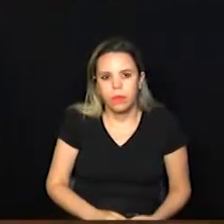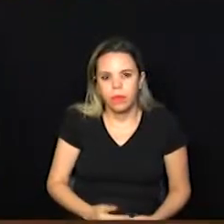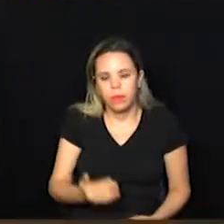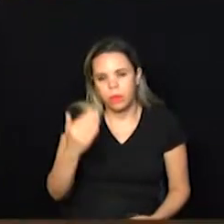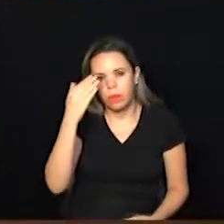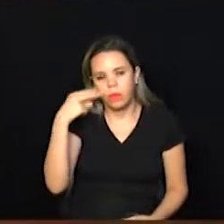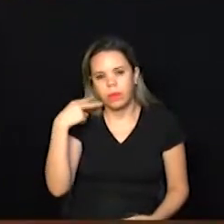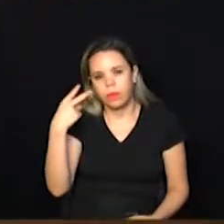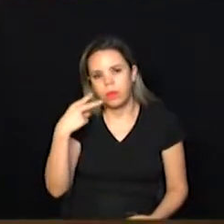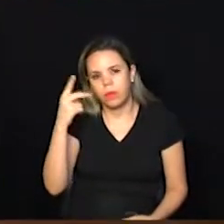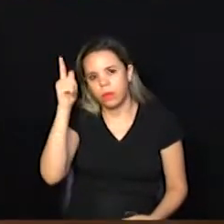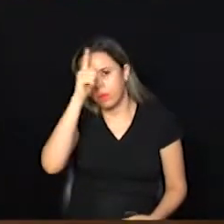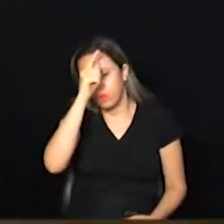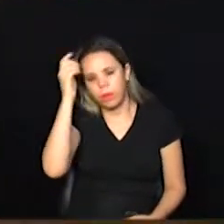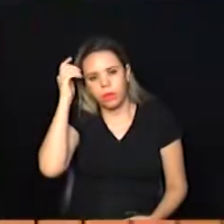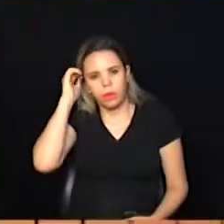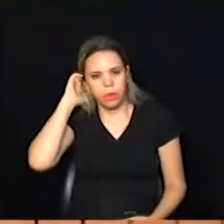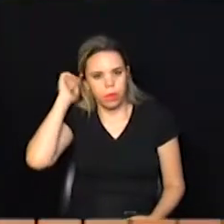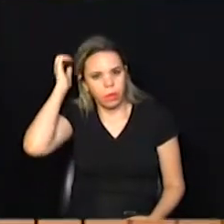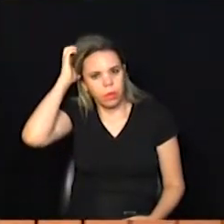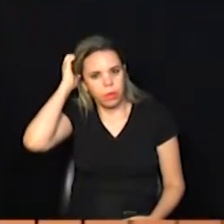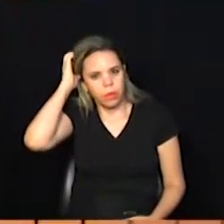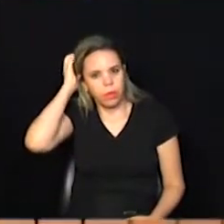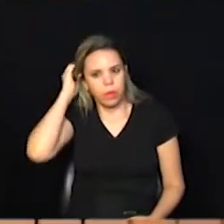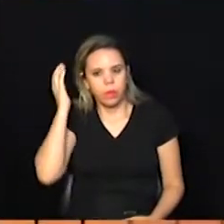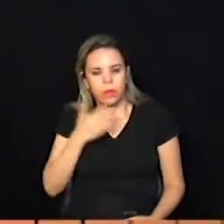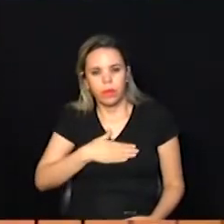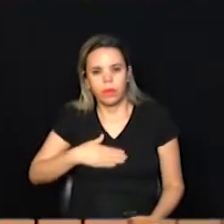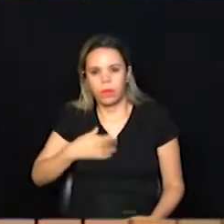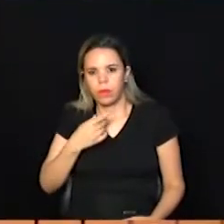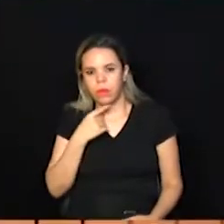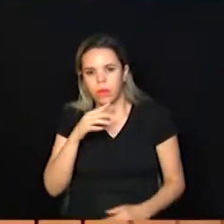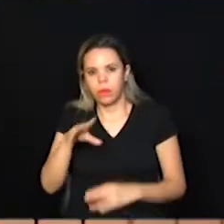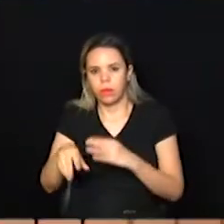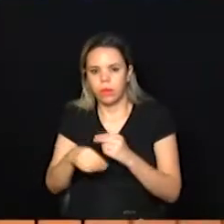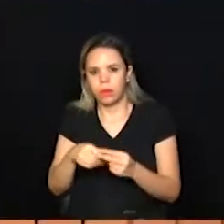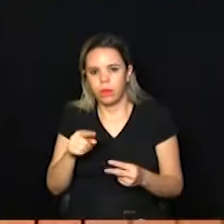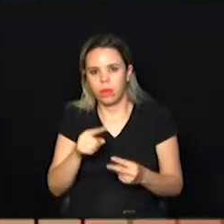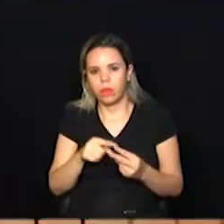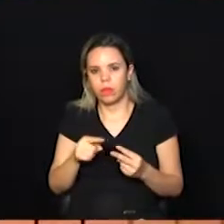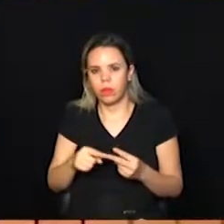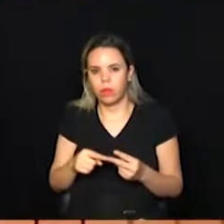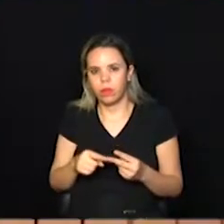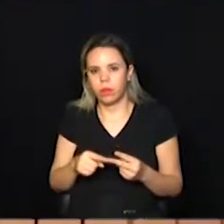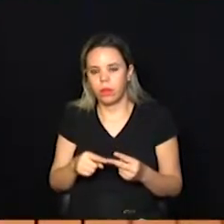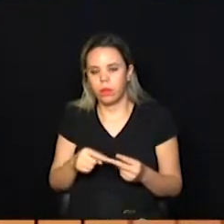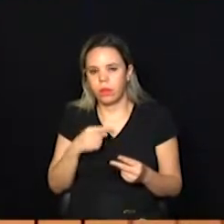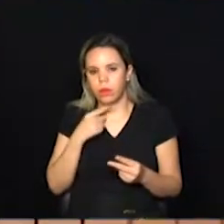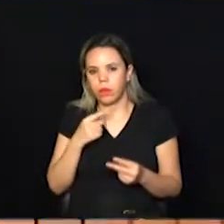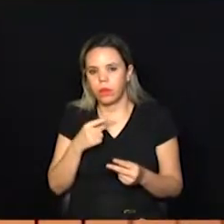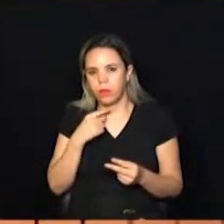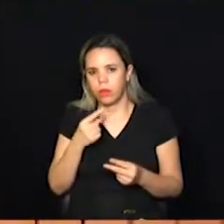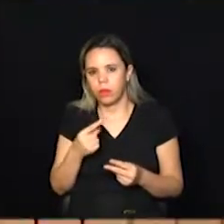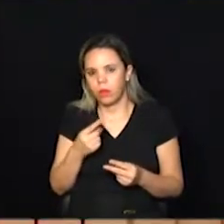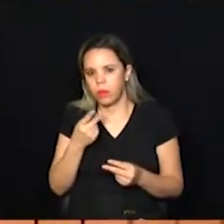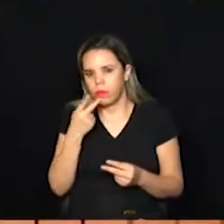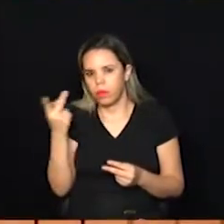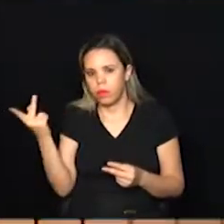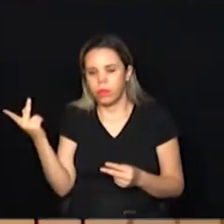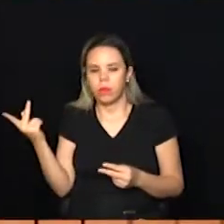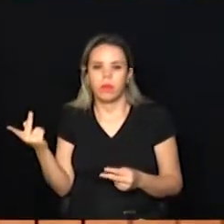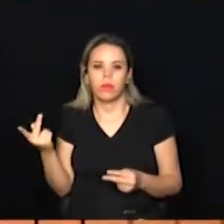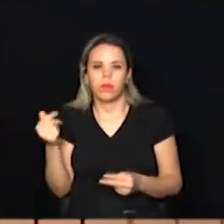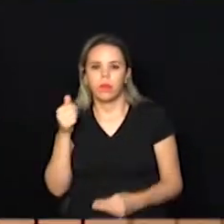Obrigada, vereador Gustavo Peta. Eu gostaria de complementar duas mais questões que eu acho que foi a fala